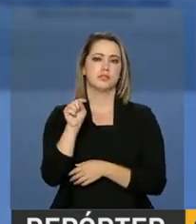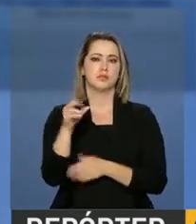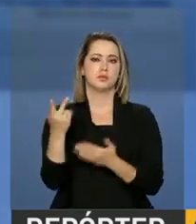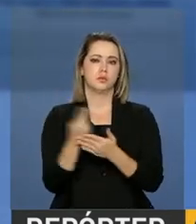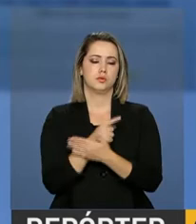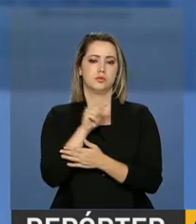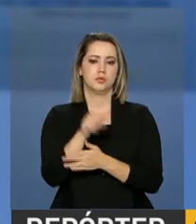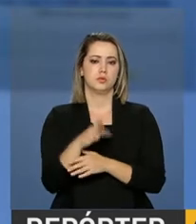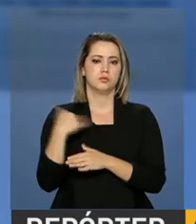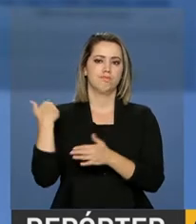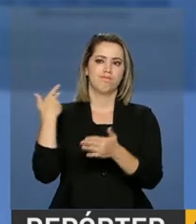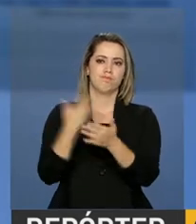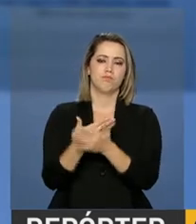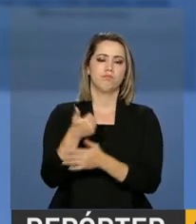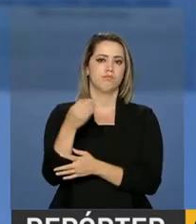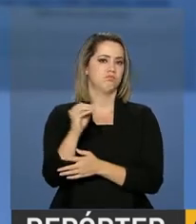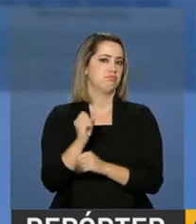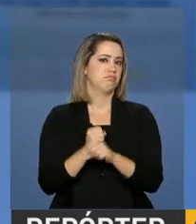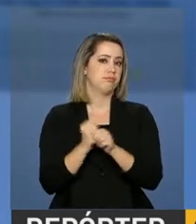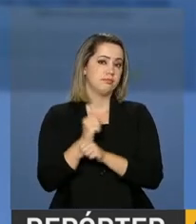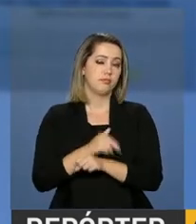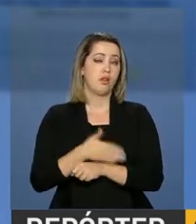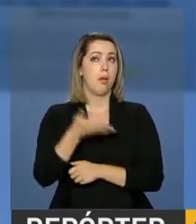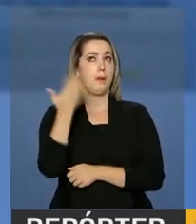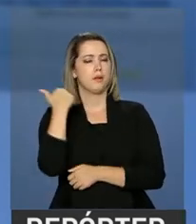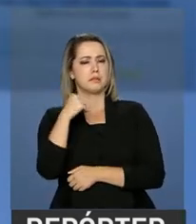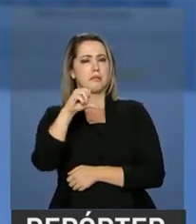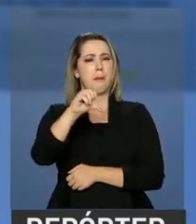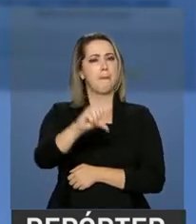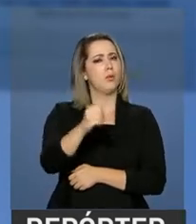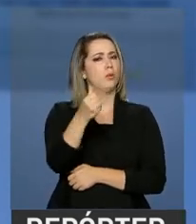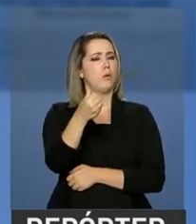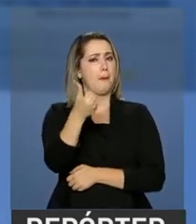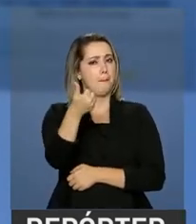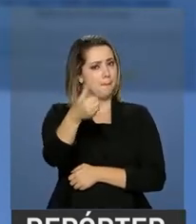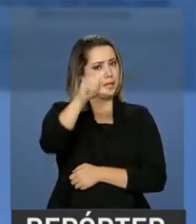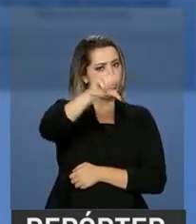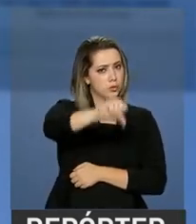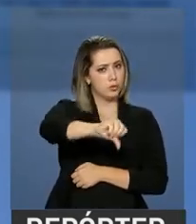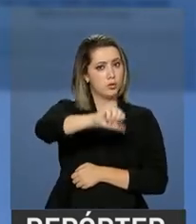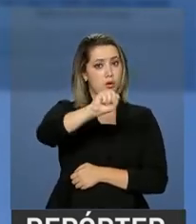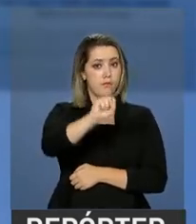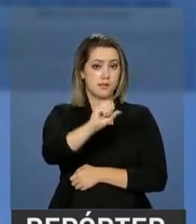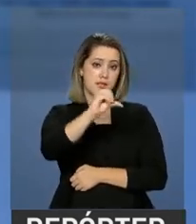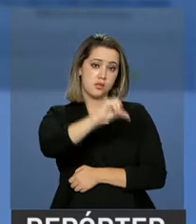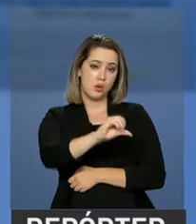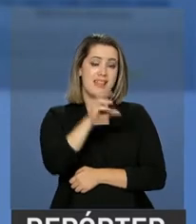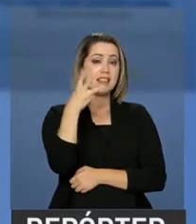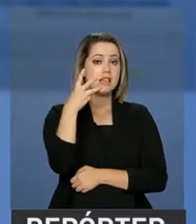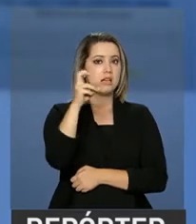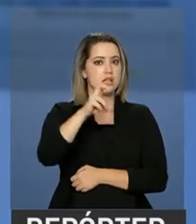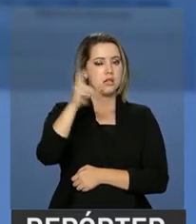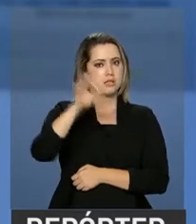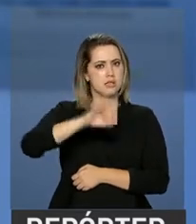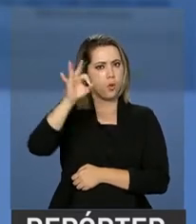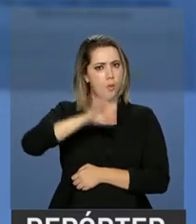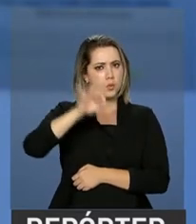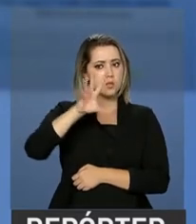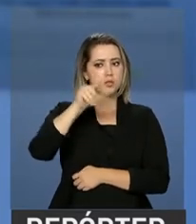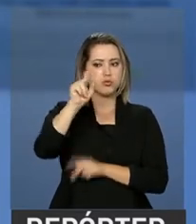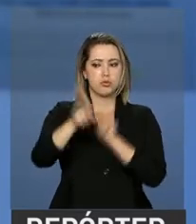ocorreram nas últimas décadas em 1989 35% da população fumava